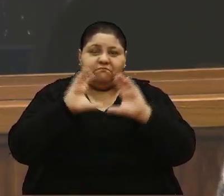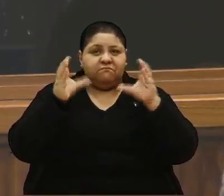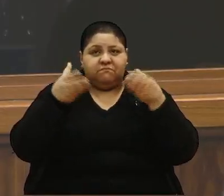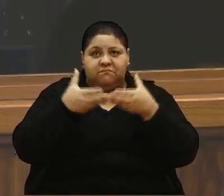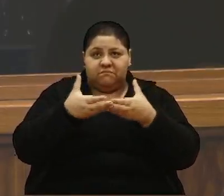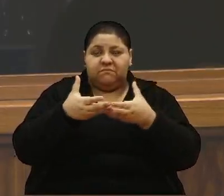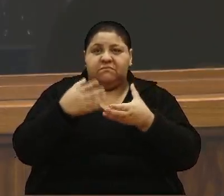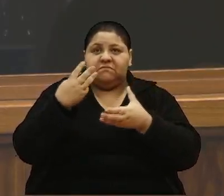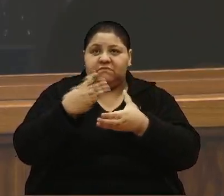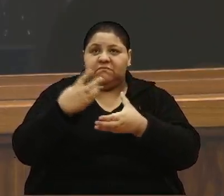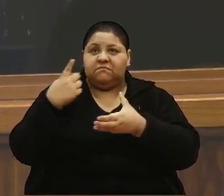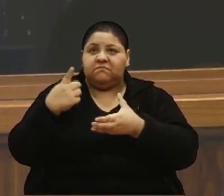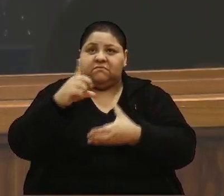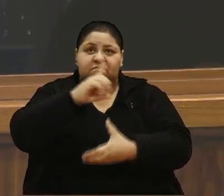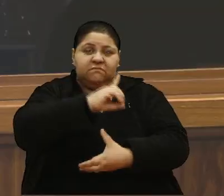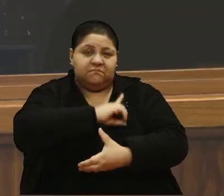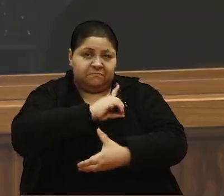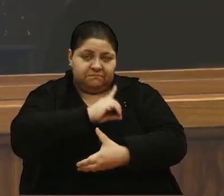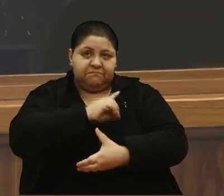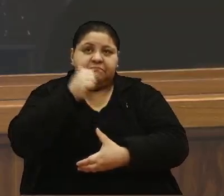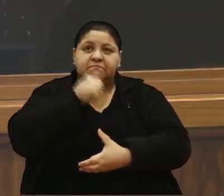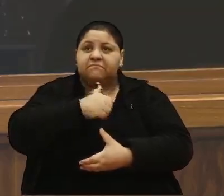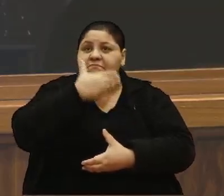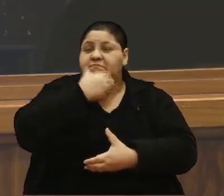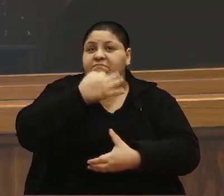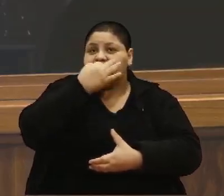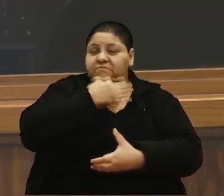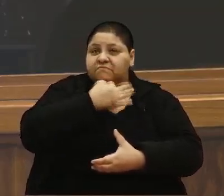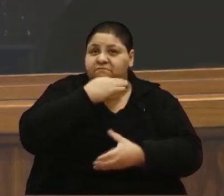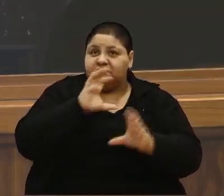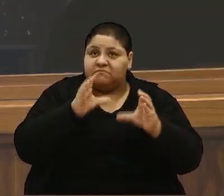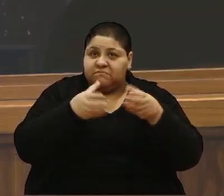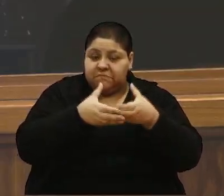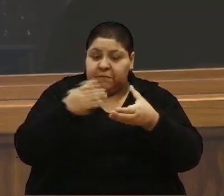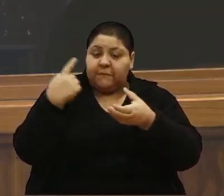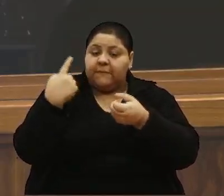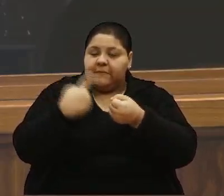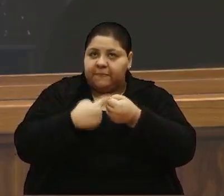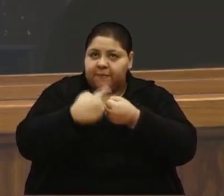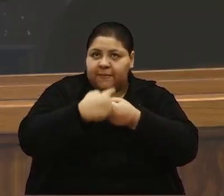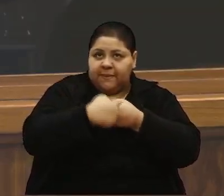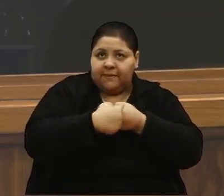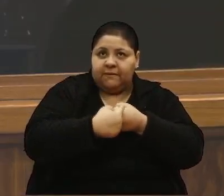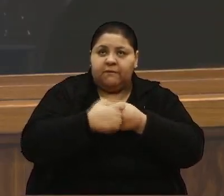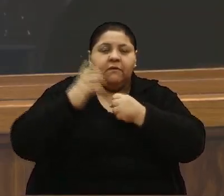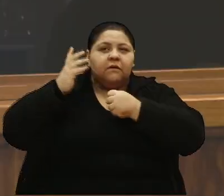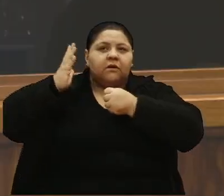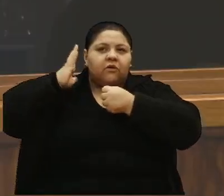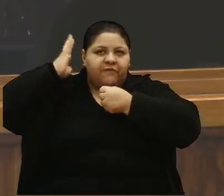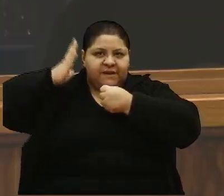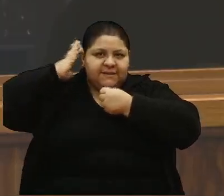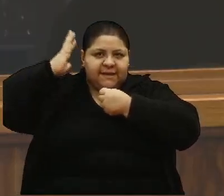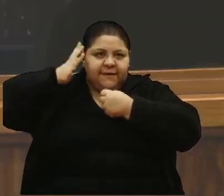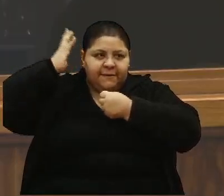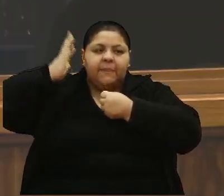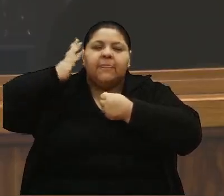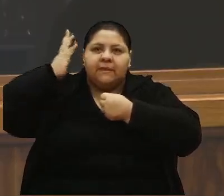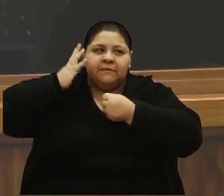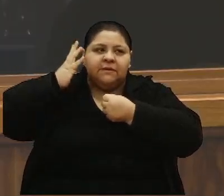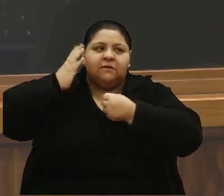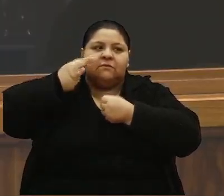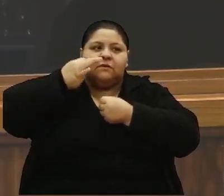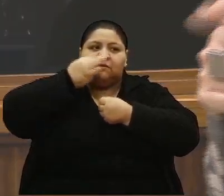mas tem 31 delegados e delegadas de Caxias na conferência da cidade. A conferência da cidade aqui em Caxias,